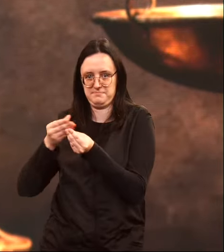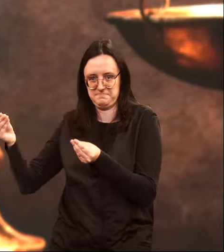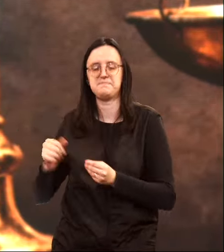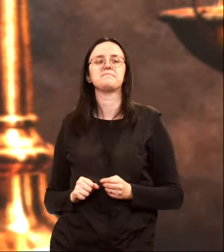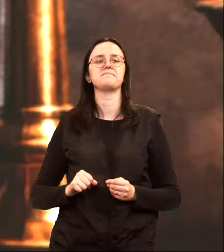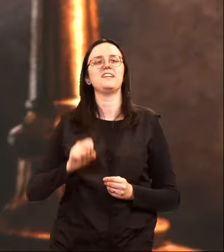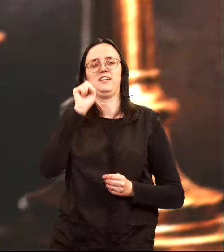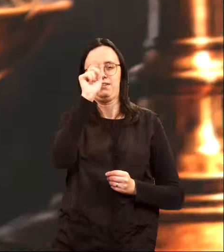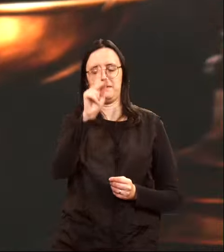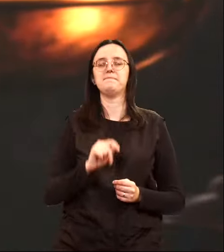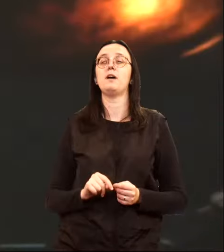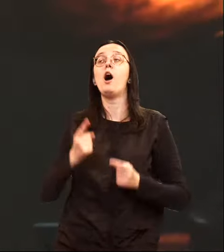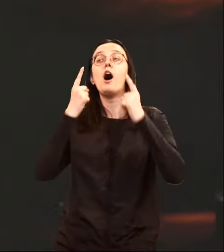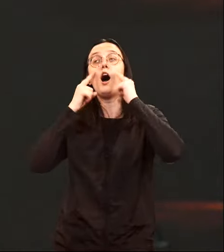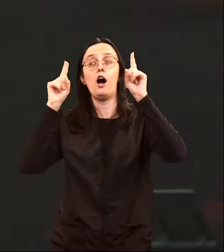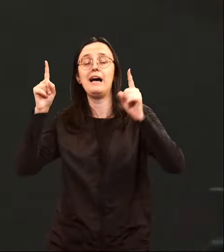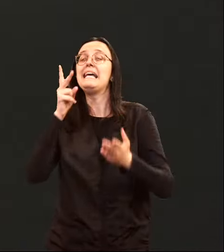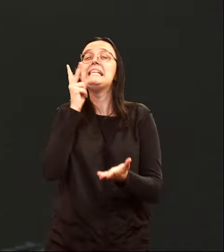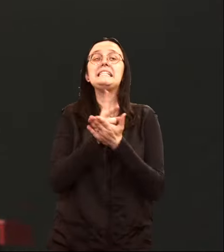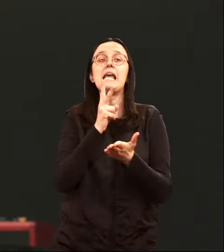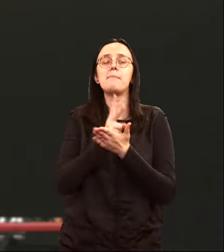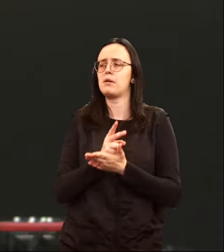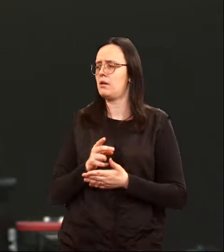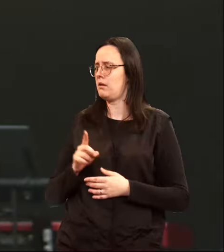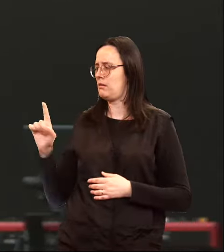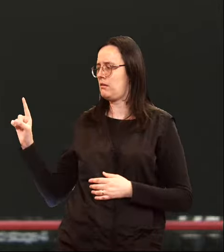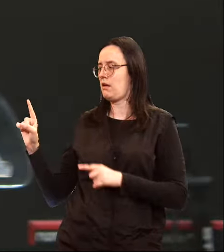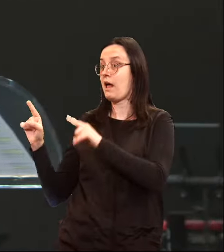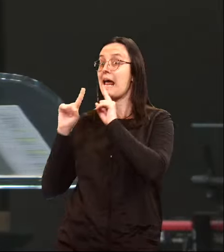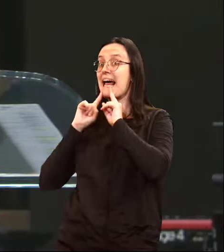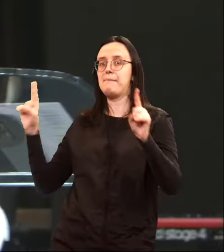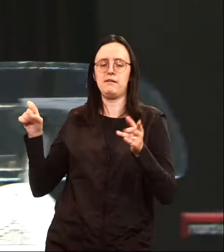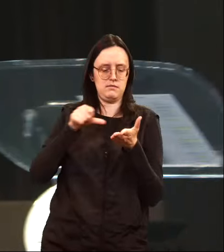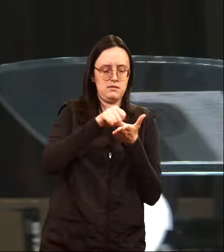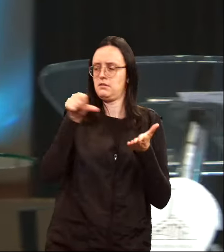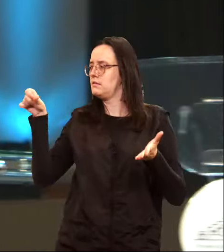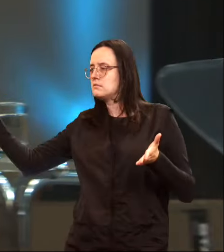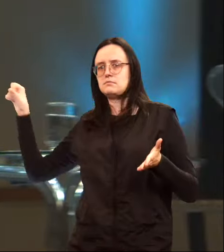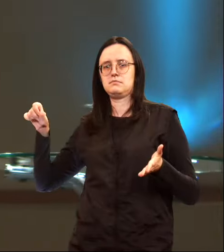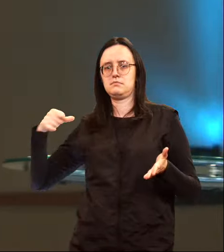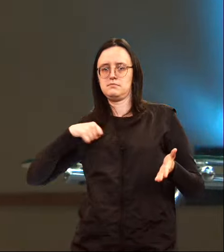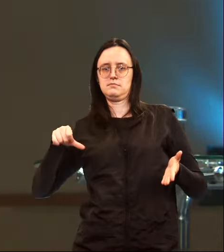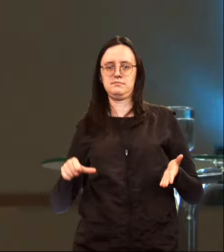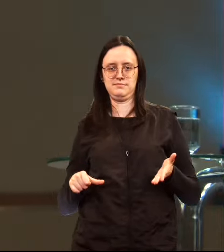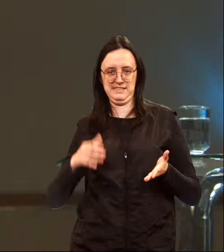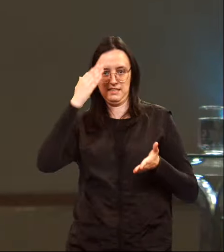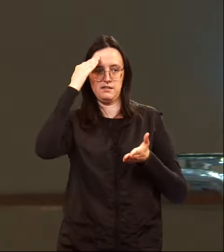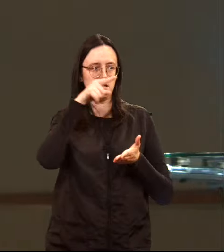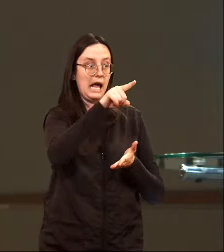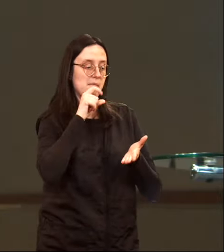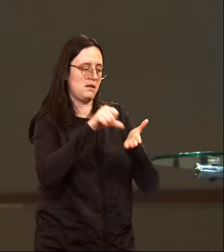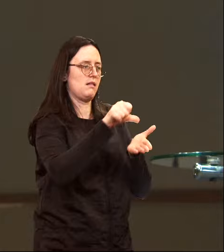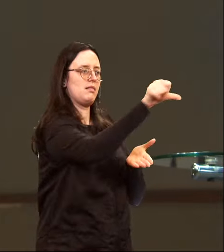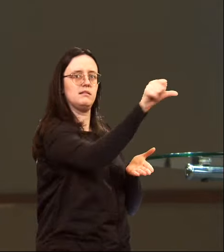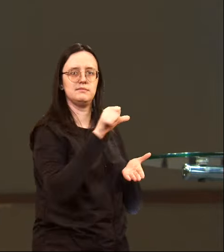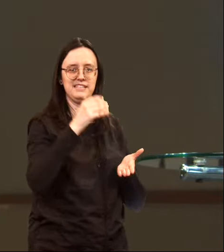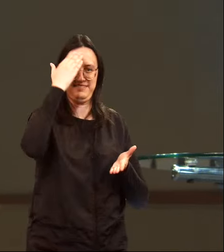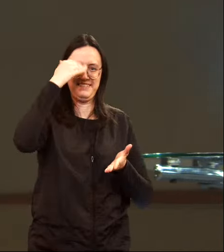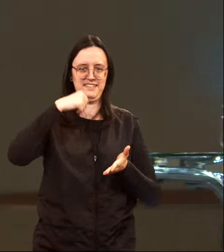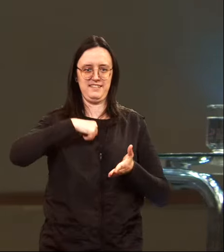exercício que nós fizemos no acampamento era: toda vez que alguém pede de você reclamar, você tira um adesivo desse e coloca na